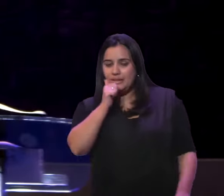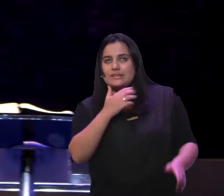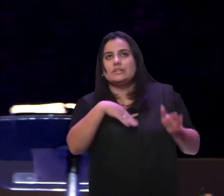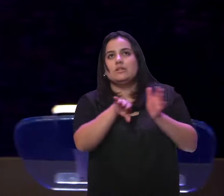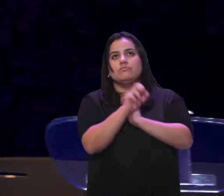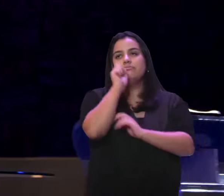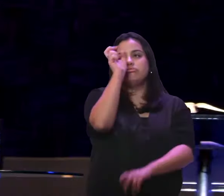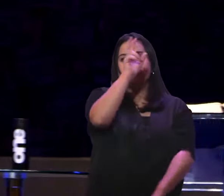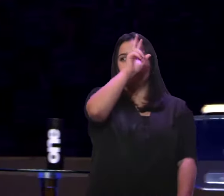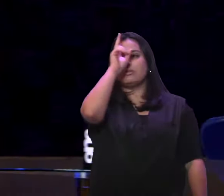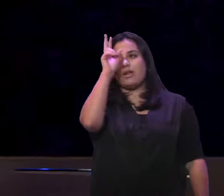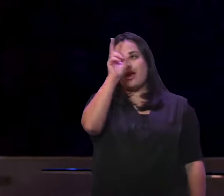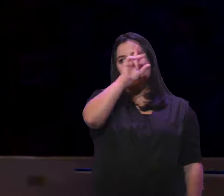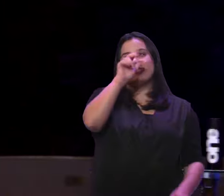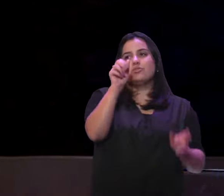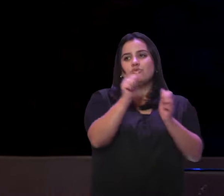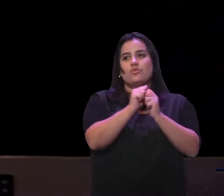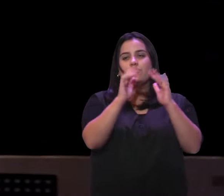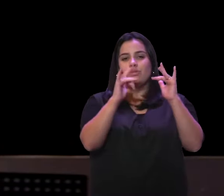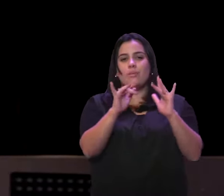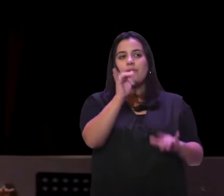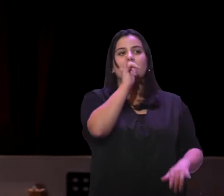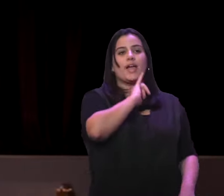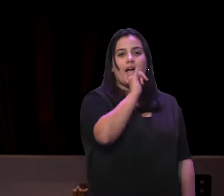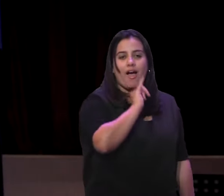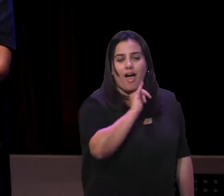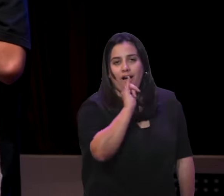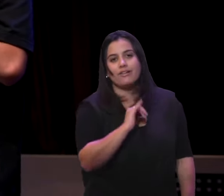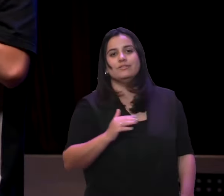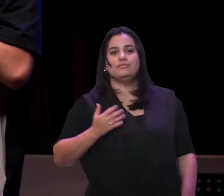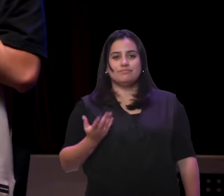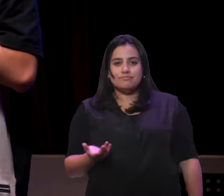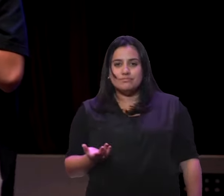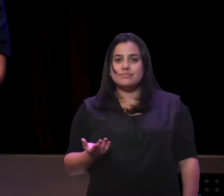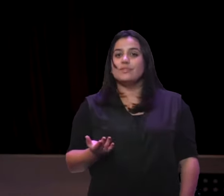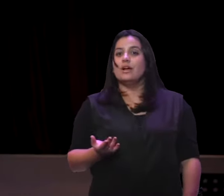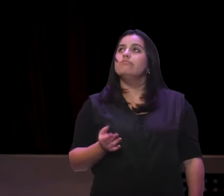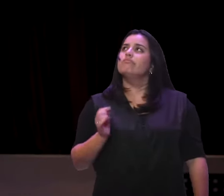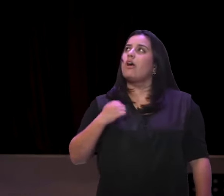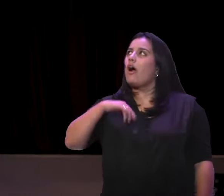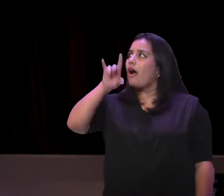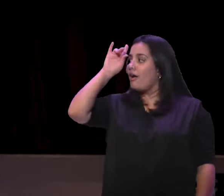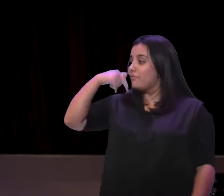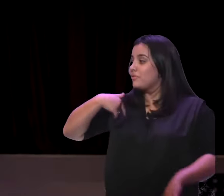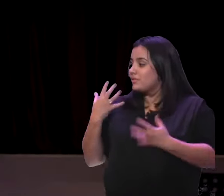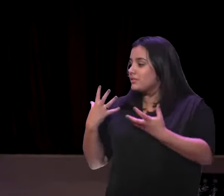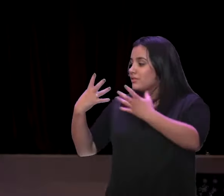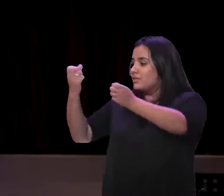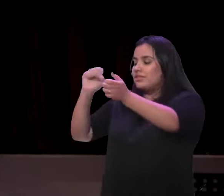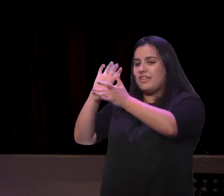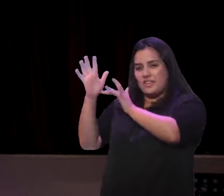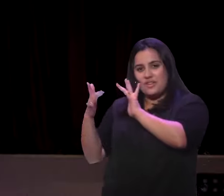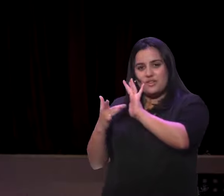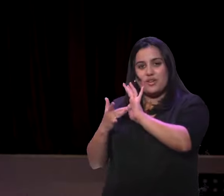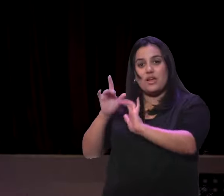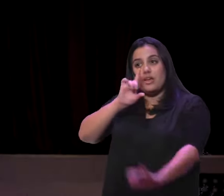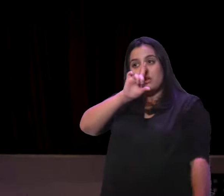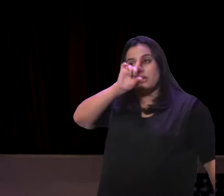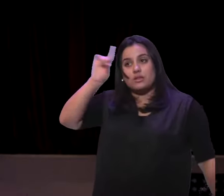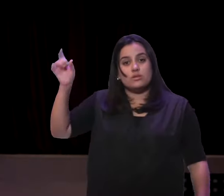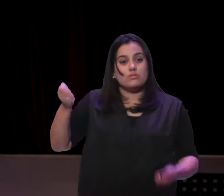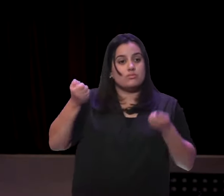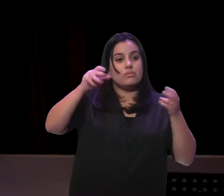no culto, que vinha com o namorado para ficar com ele no culto, um dia se converteu na pregação. E Deus deu a visão